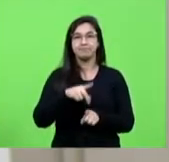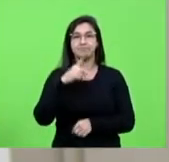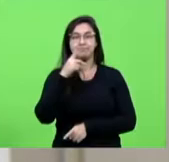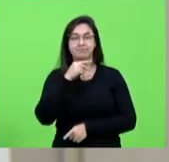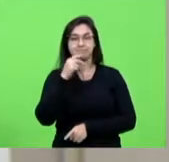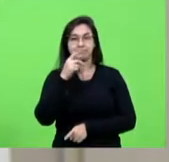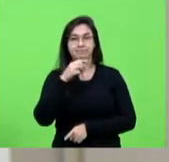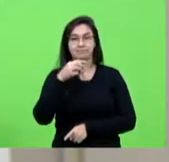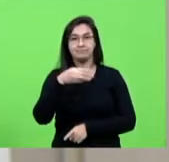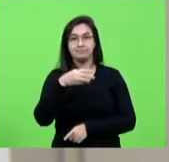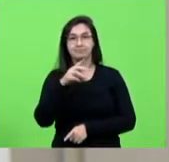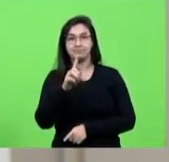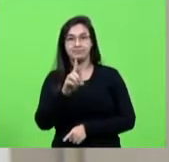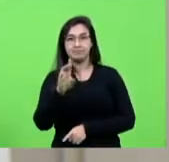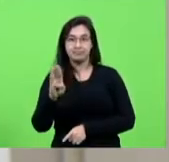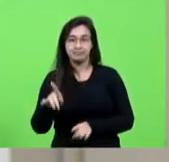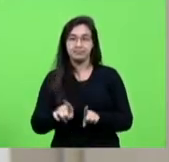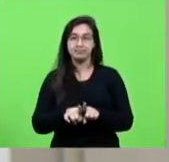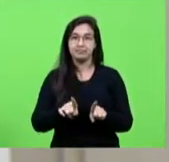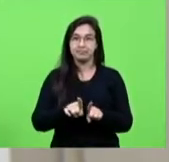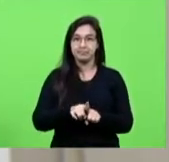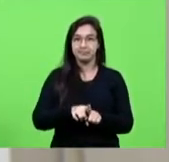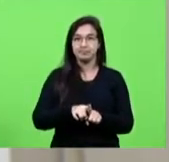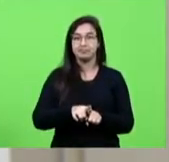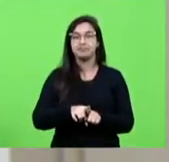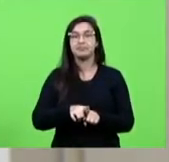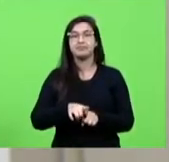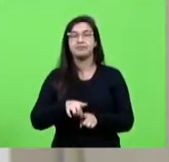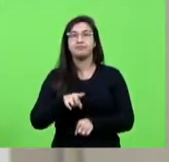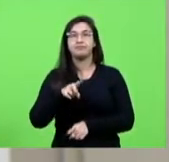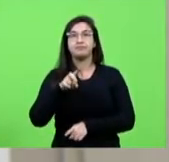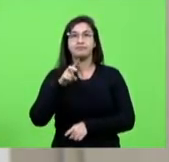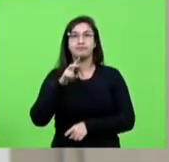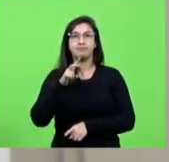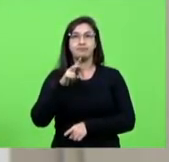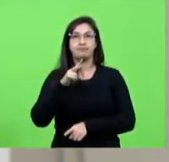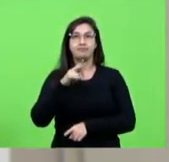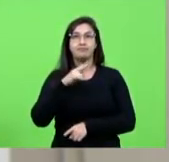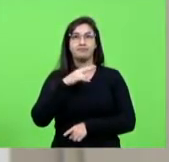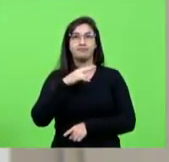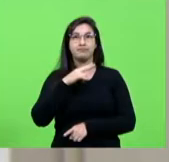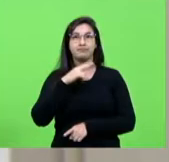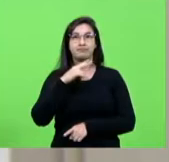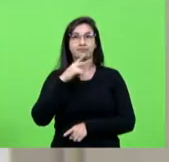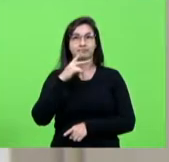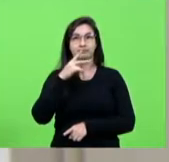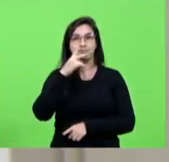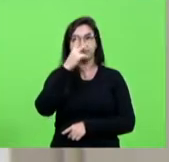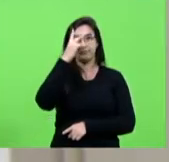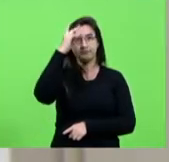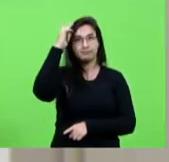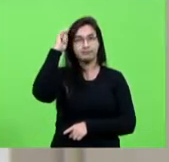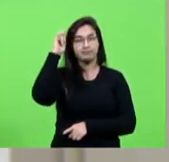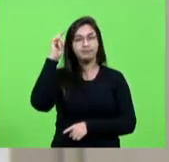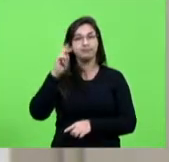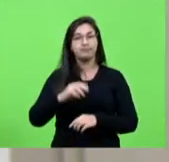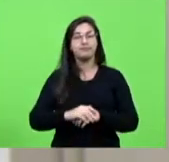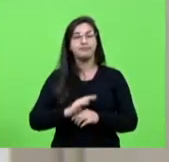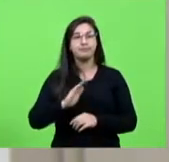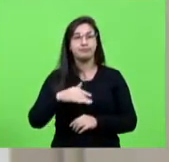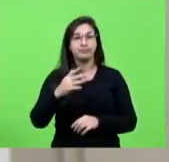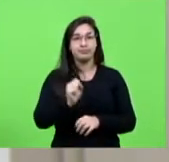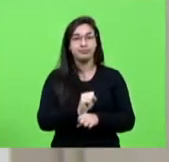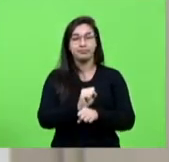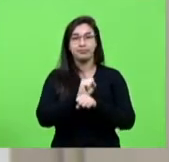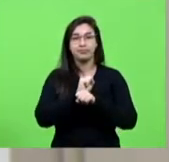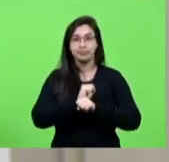Novo, e doutor Vicente Carupreso, Bloco PDT-PSDB Republicanos. Ato contínuo, o senhor presidente suspendeu